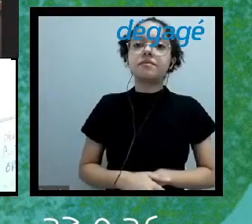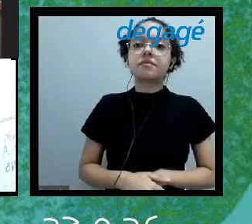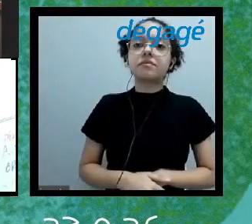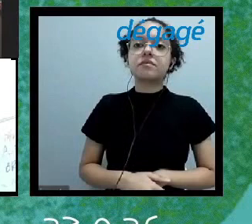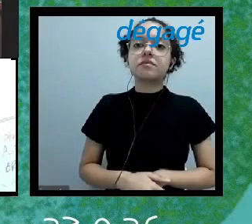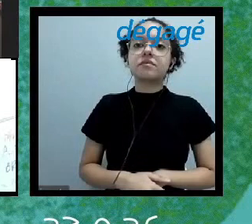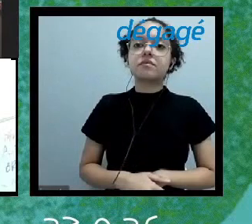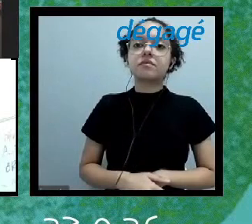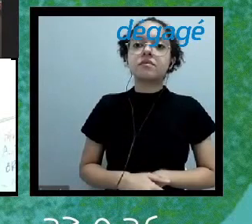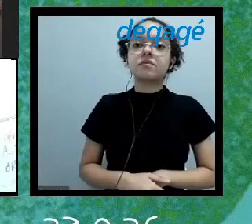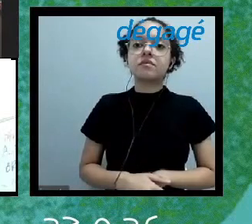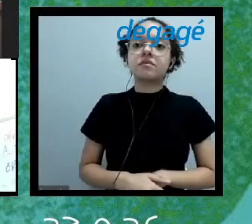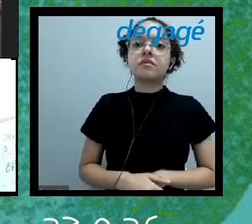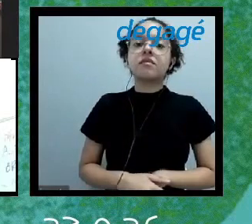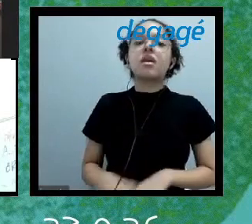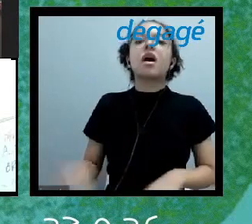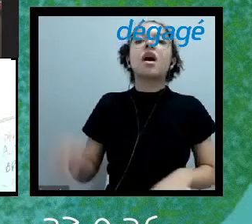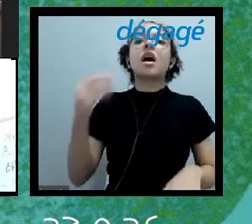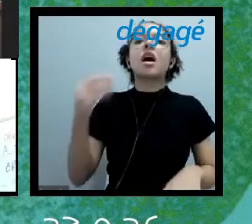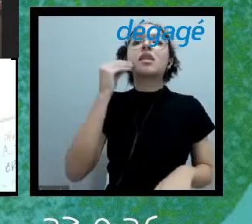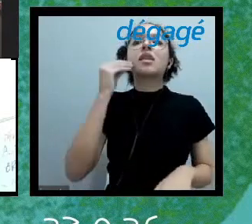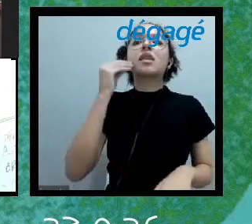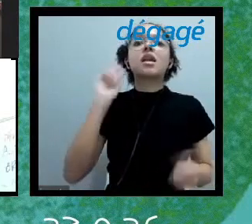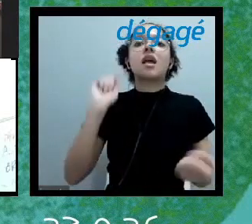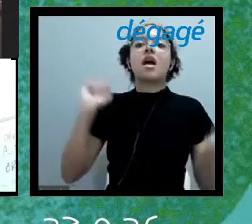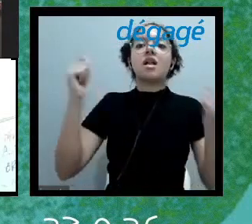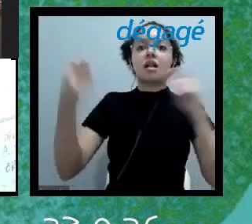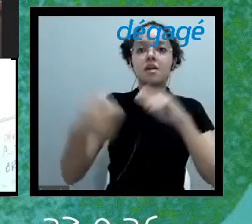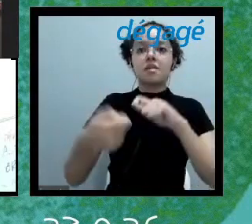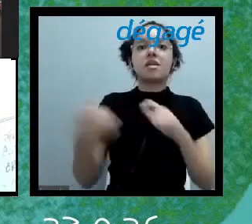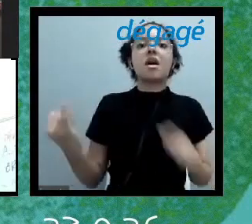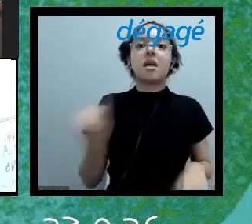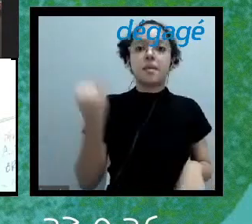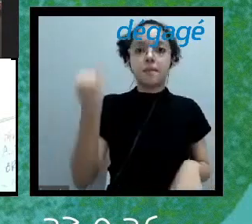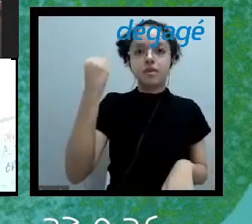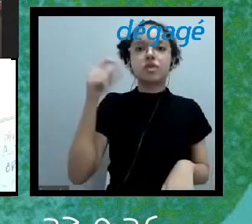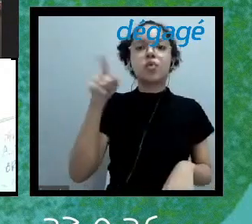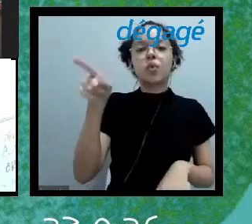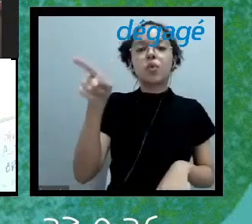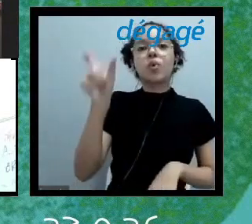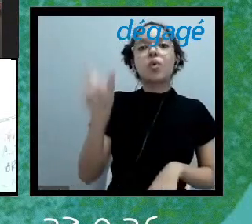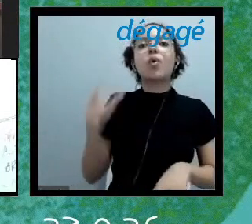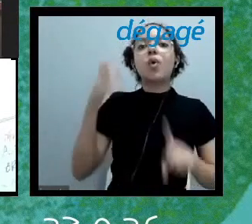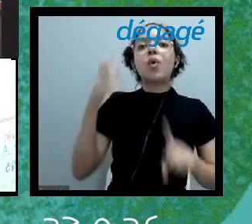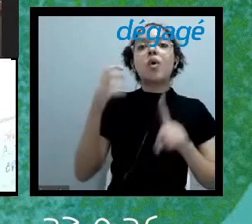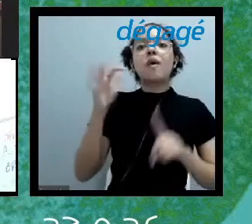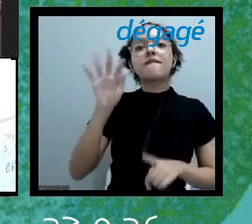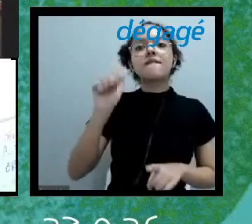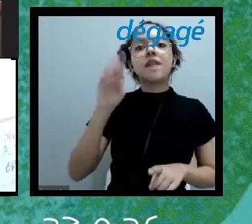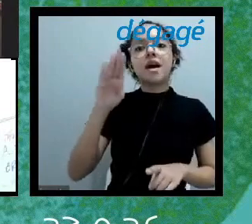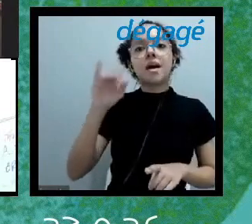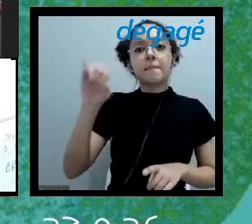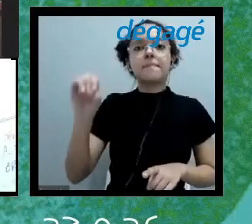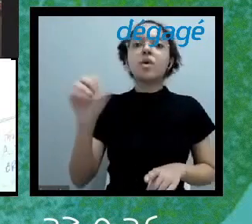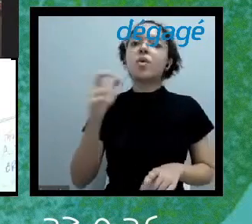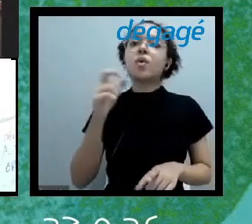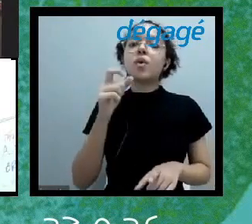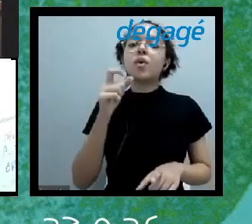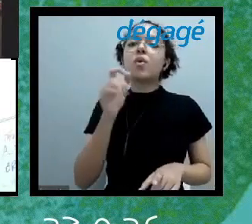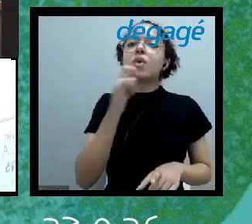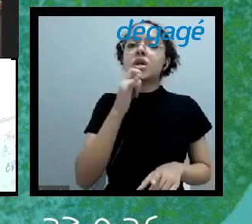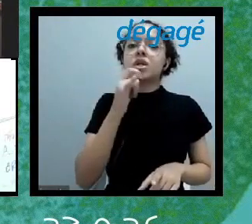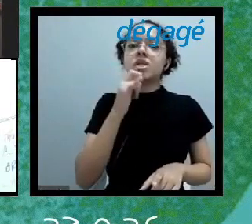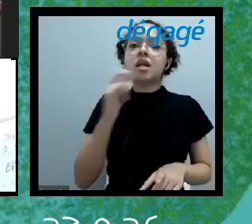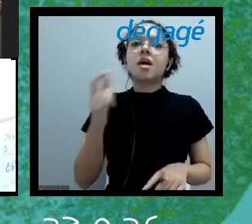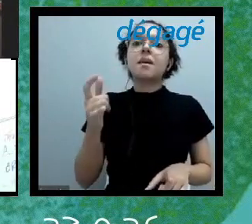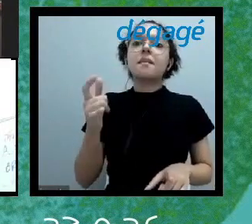de uma outra forma, assim como eu acho que o Fábio falou do exemplo da pessoa que parava com o carro e a